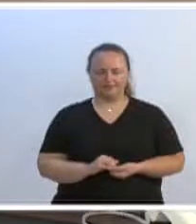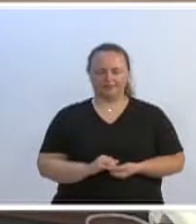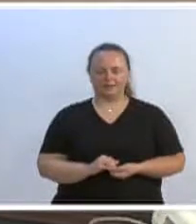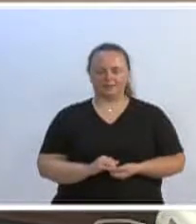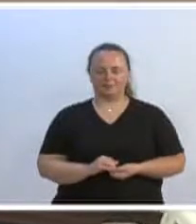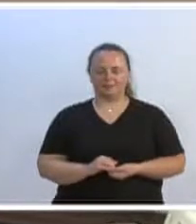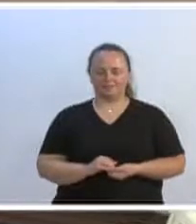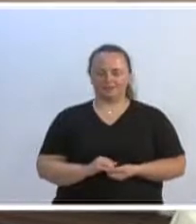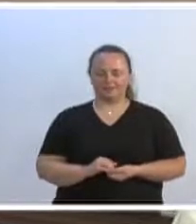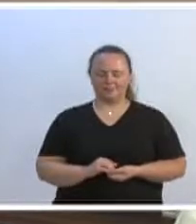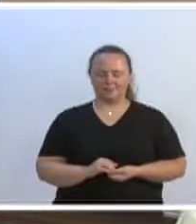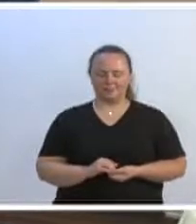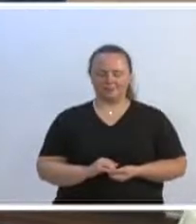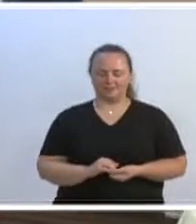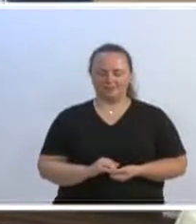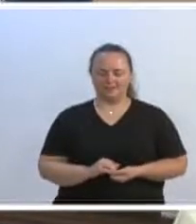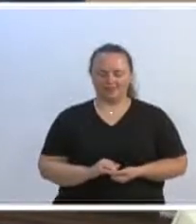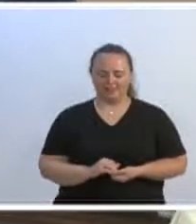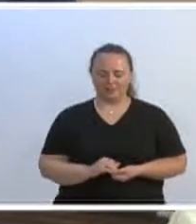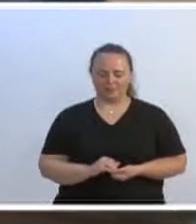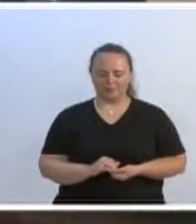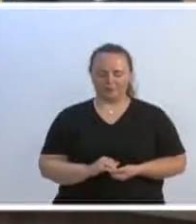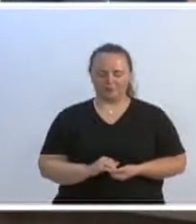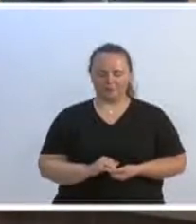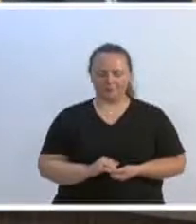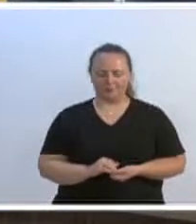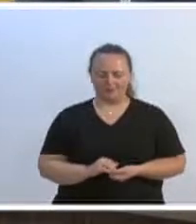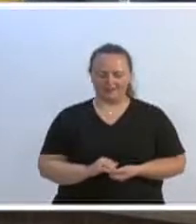Hohendorf, Nelson Della Agustina,